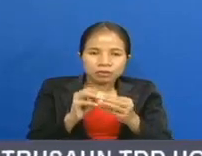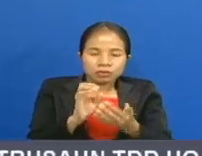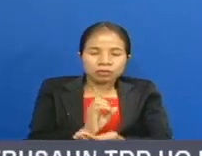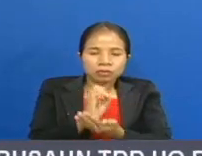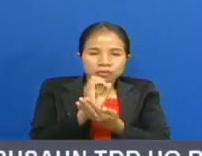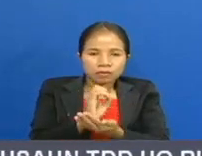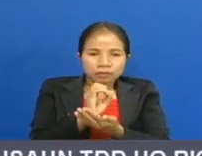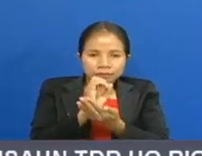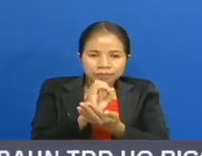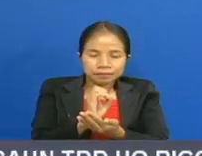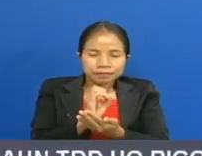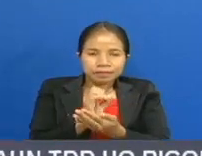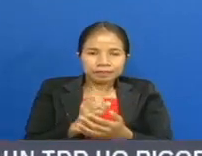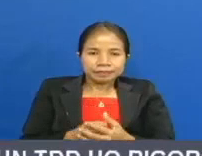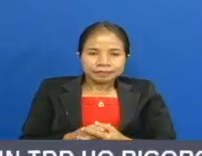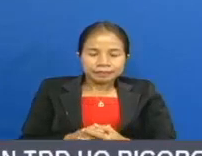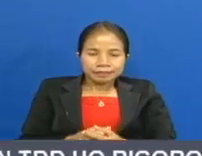especial Oikusi